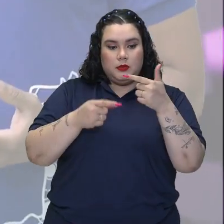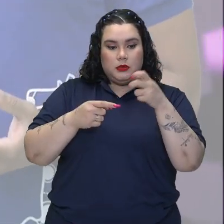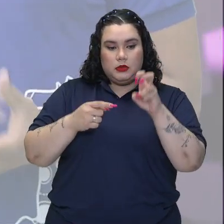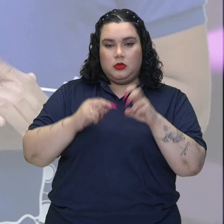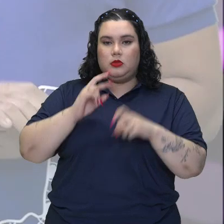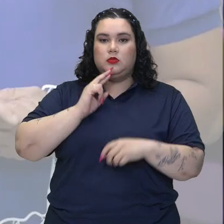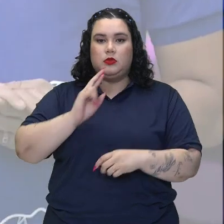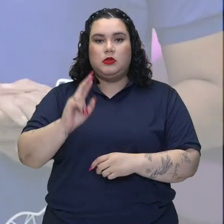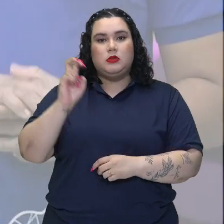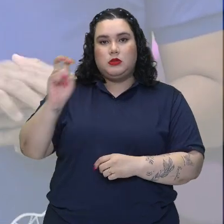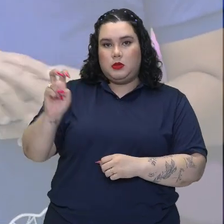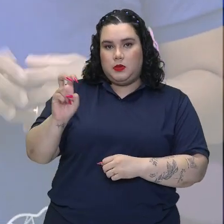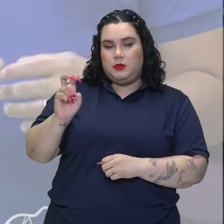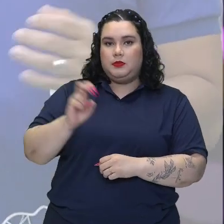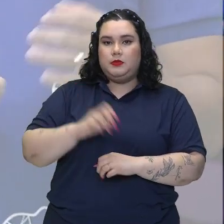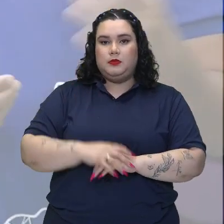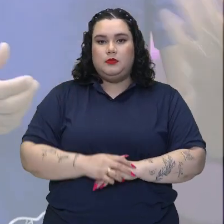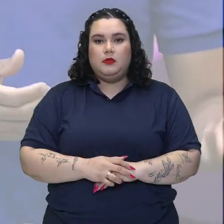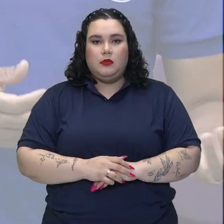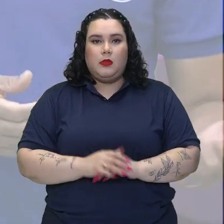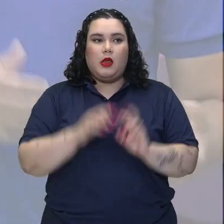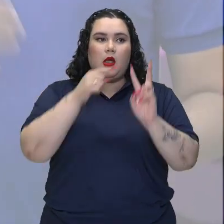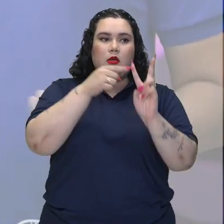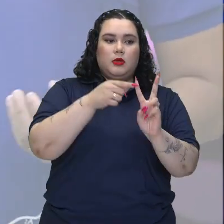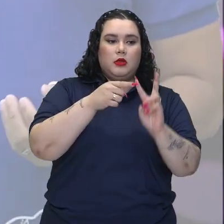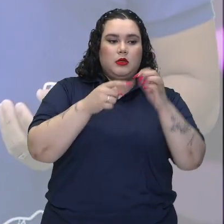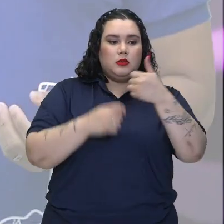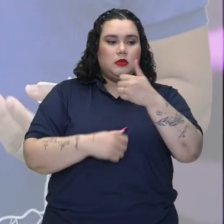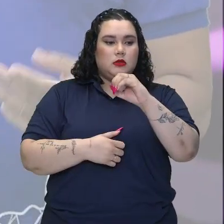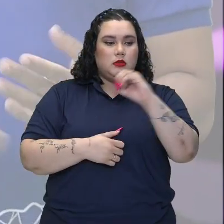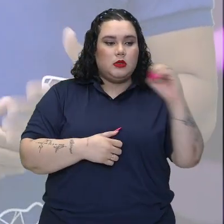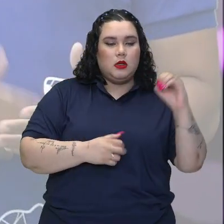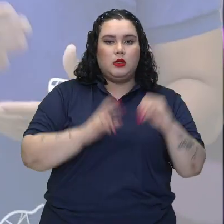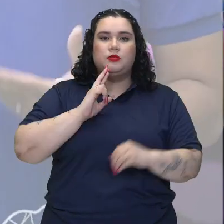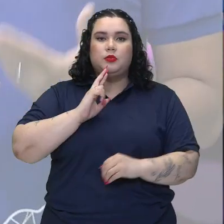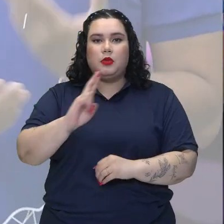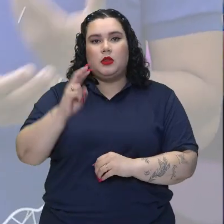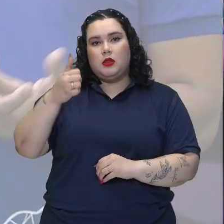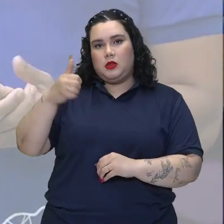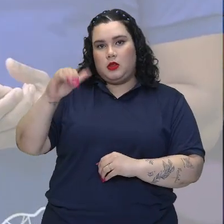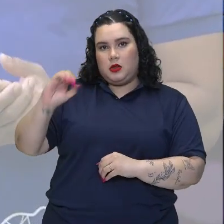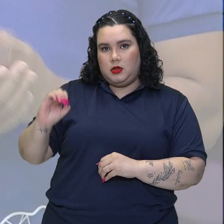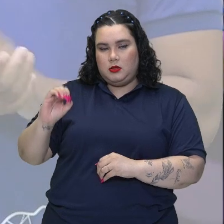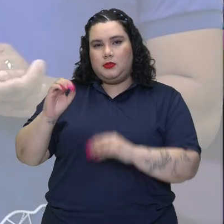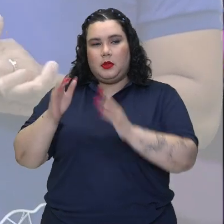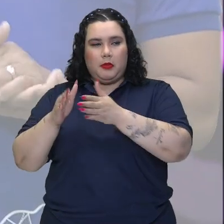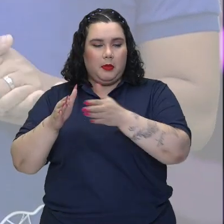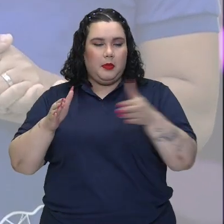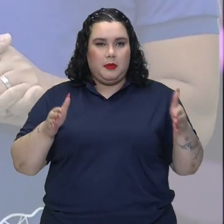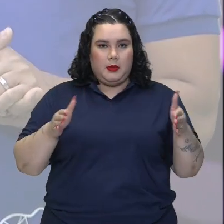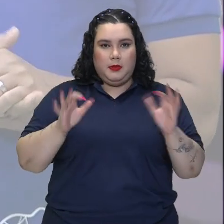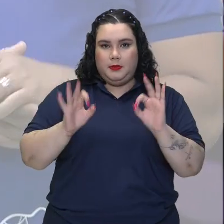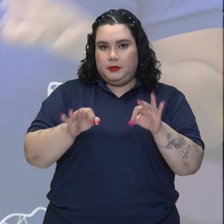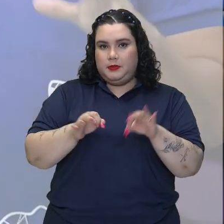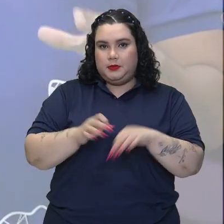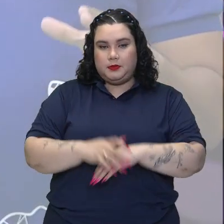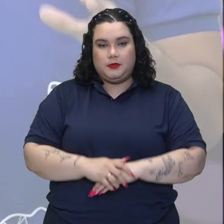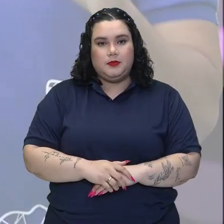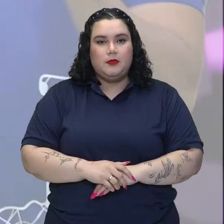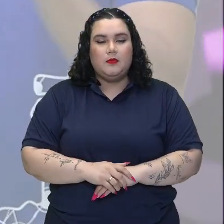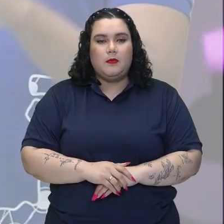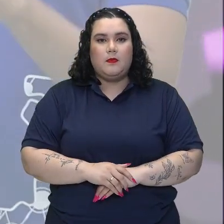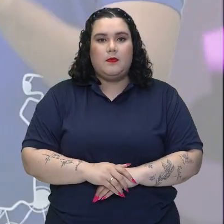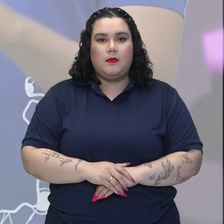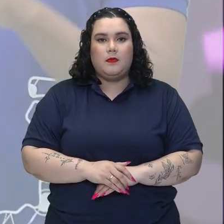quanto? 5. A raiz quadrada de 100, 10. E assim sucessivamente, beleza?